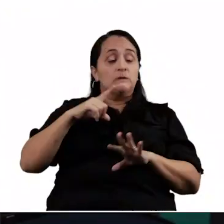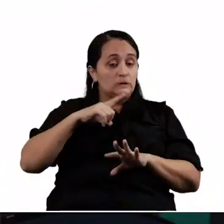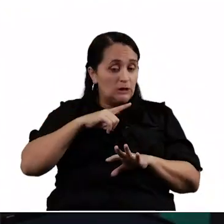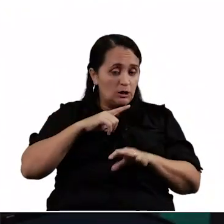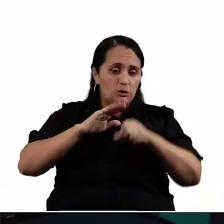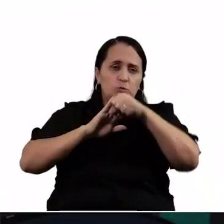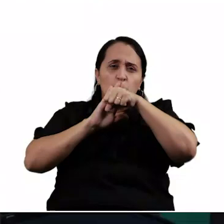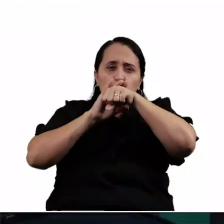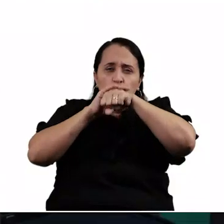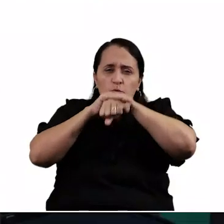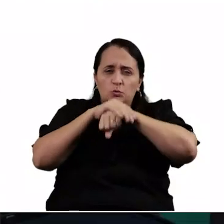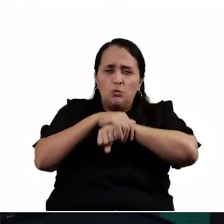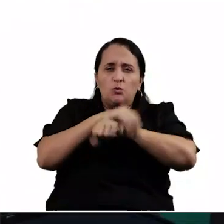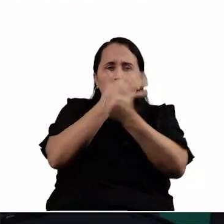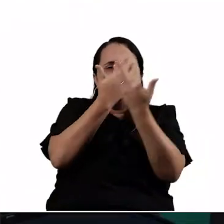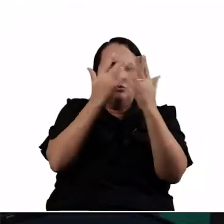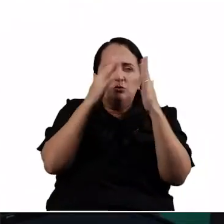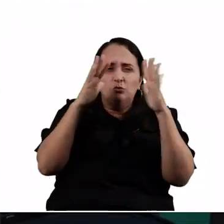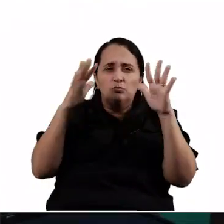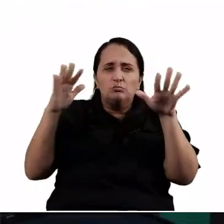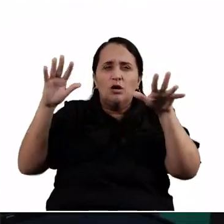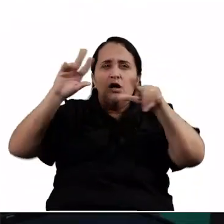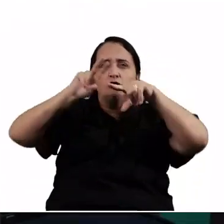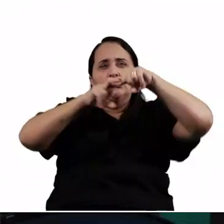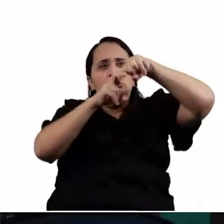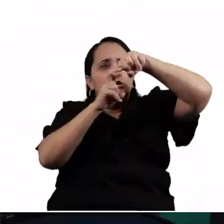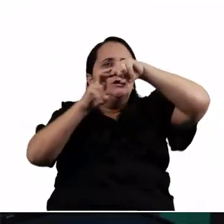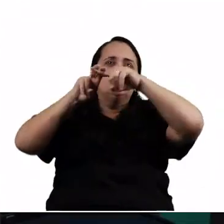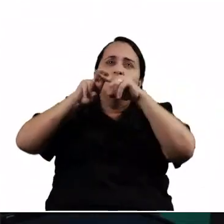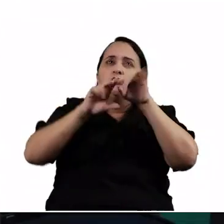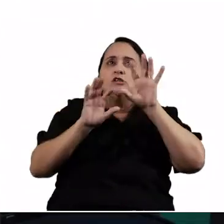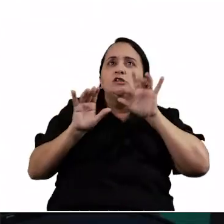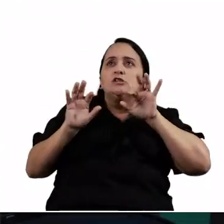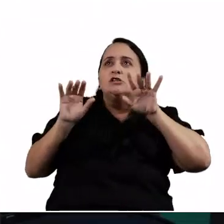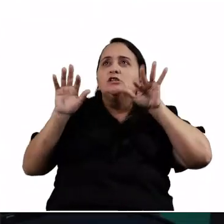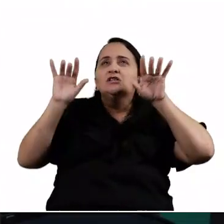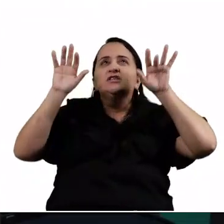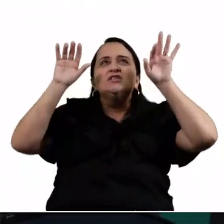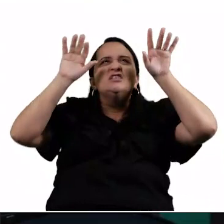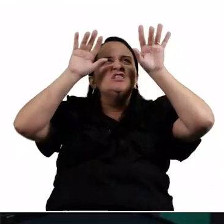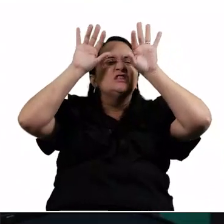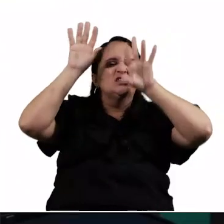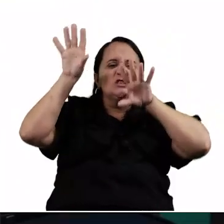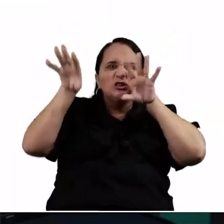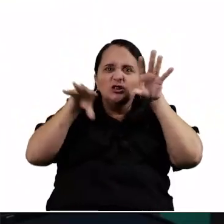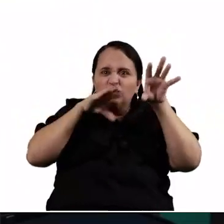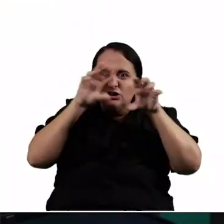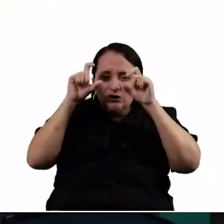no mato no escuro os morcego as aranhas e as corujas